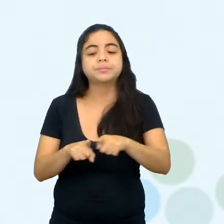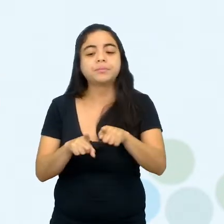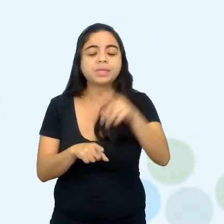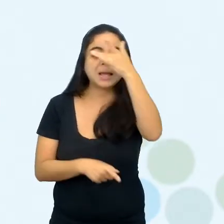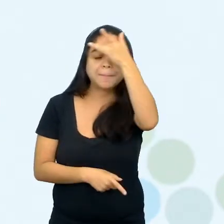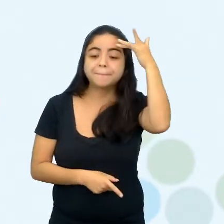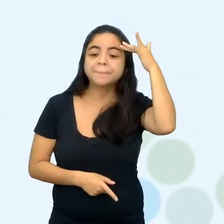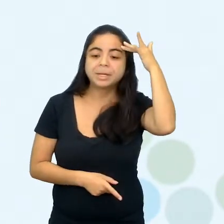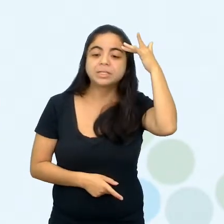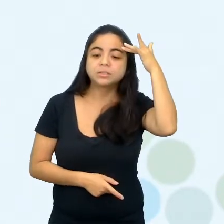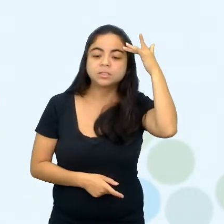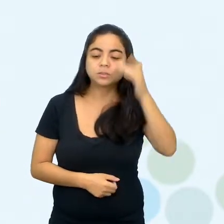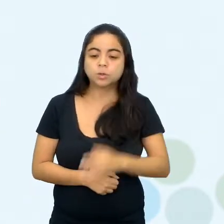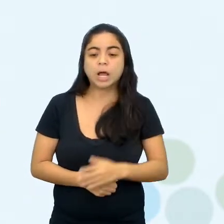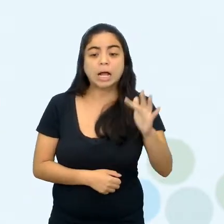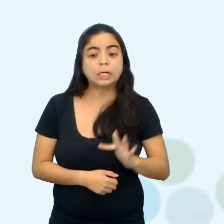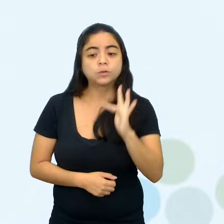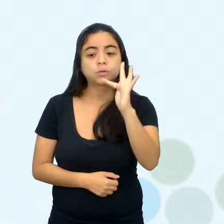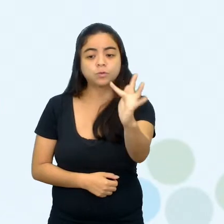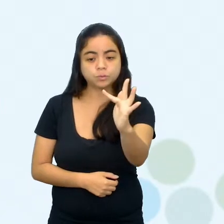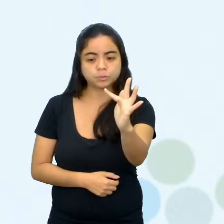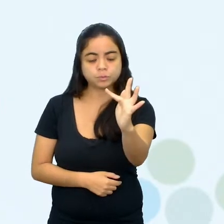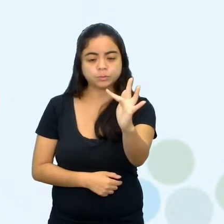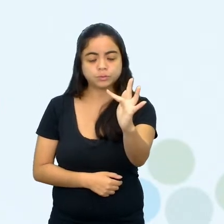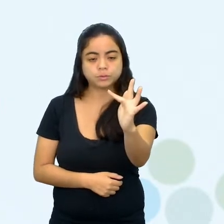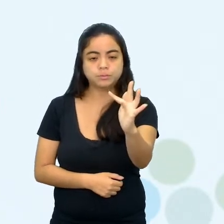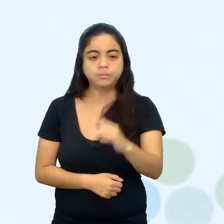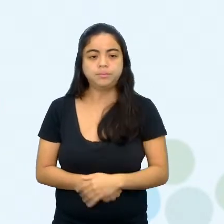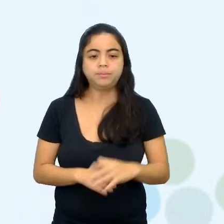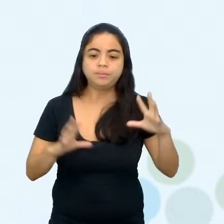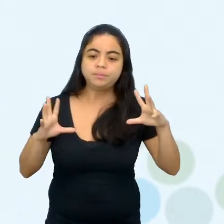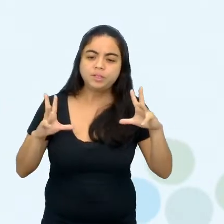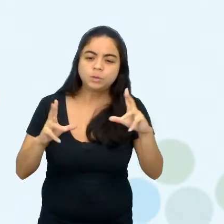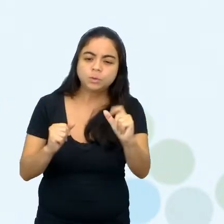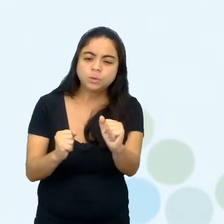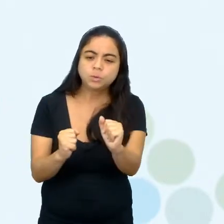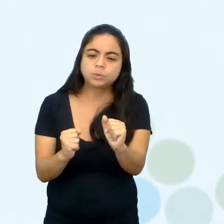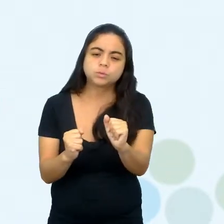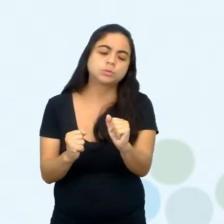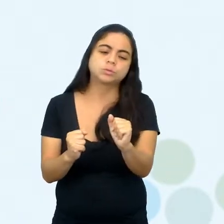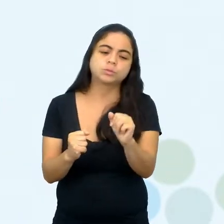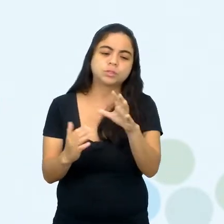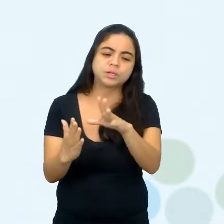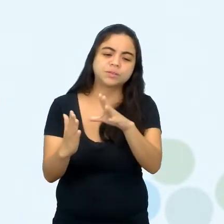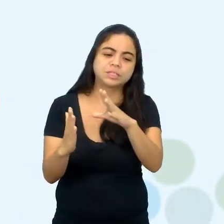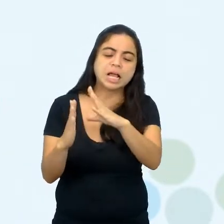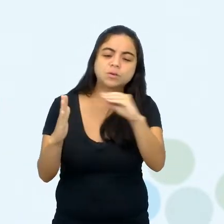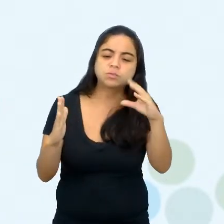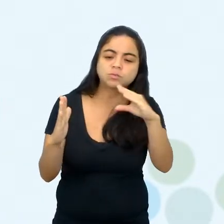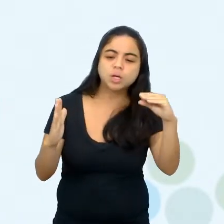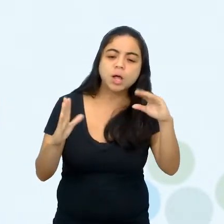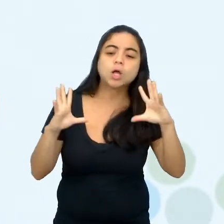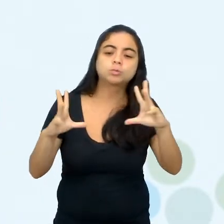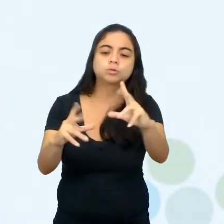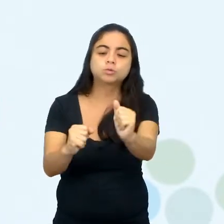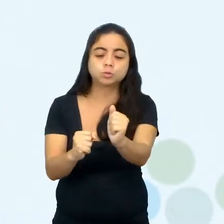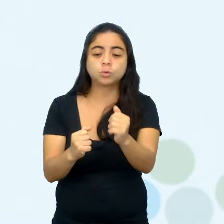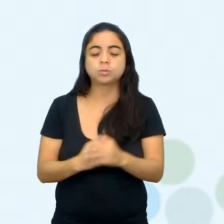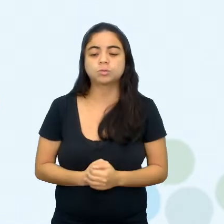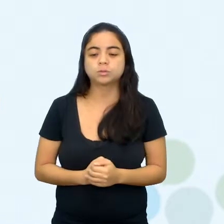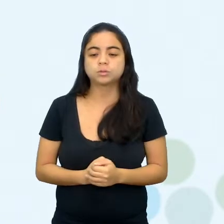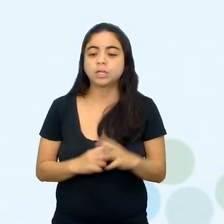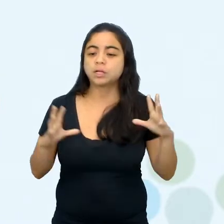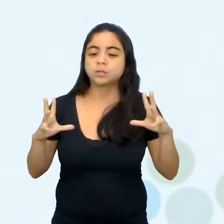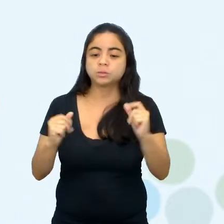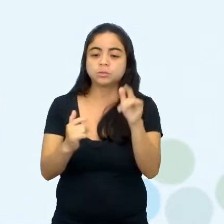pessoa que a gente vai vir a ser daqui a um tempo, tudo isso é um reflexo de todas essas relações, de todos